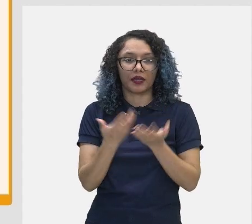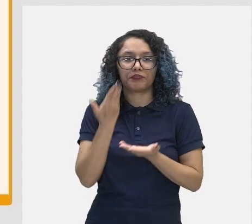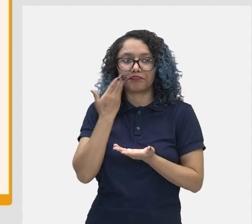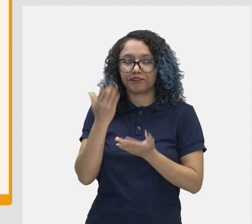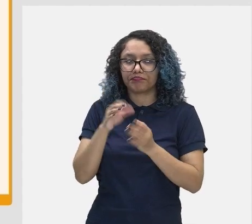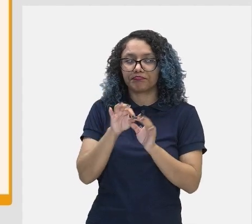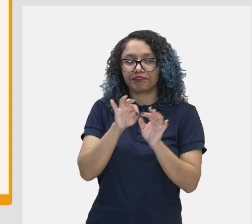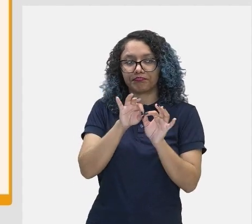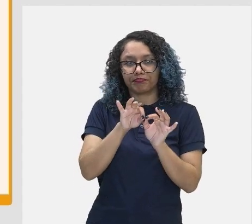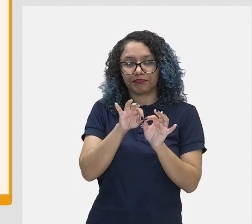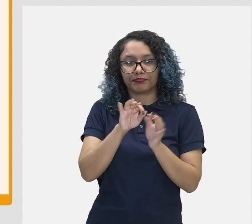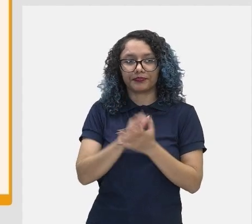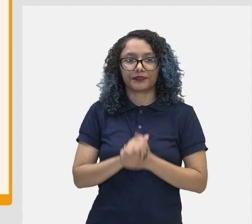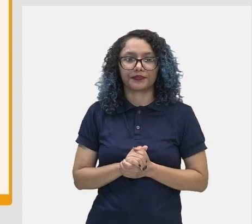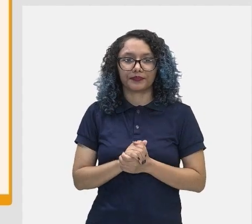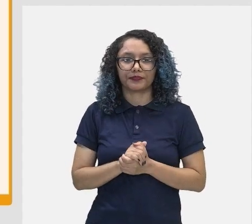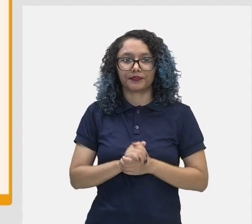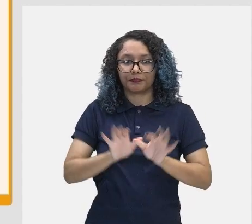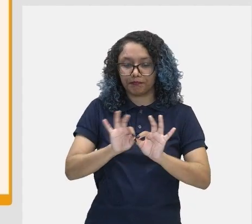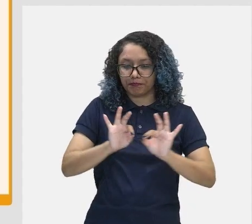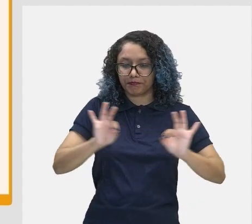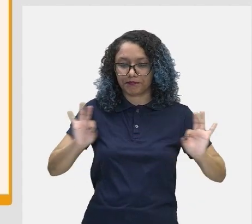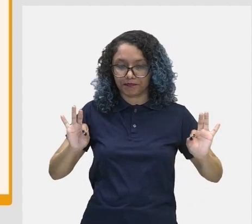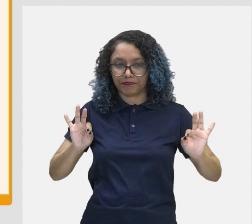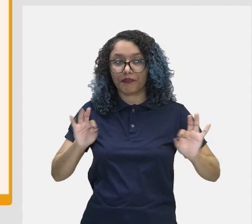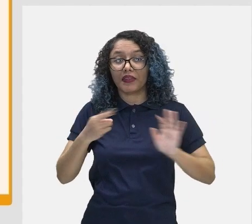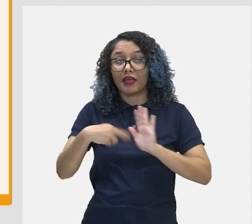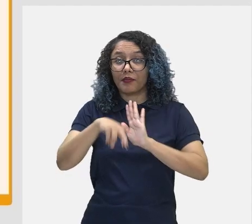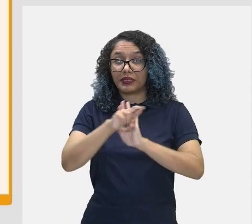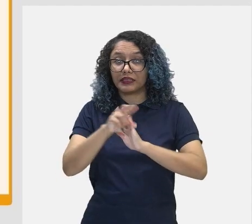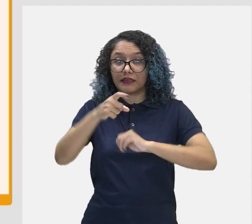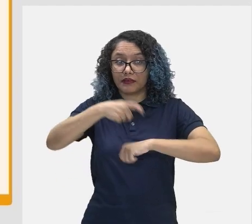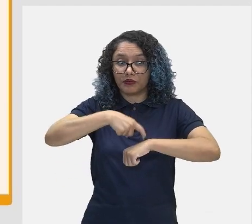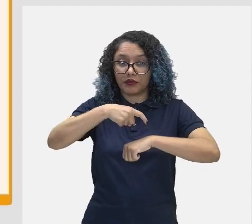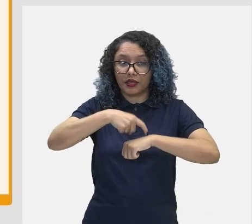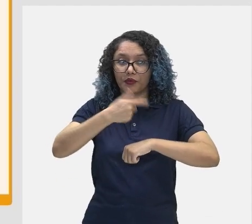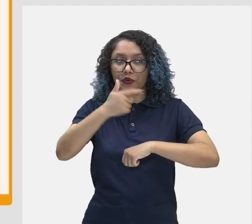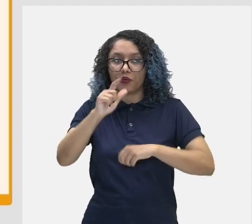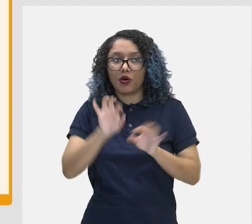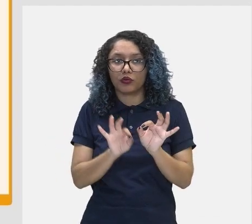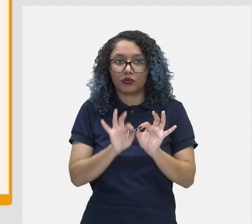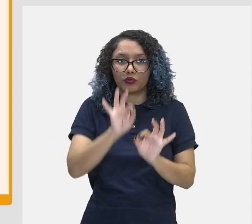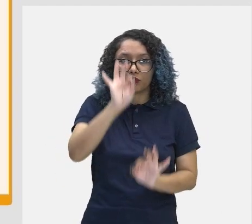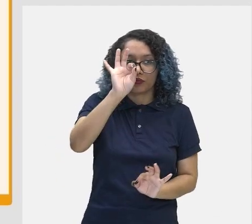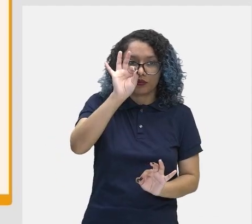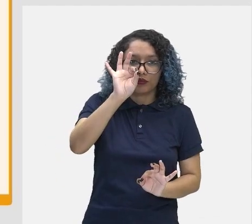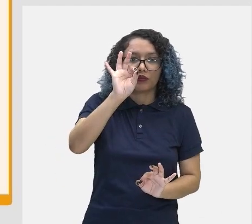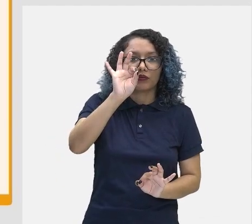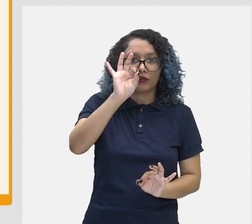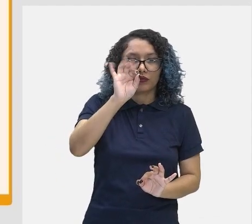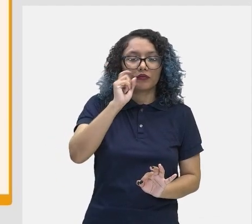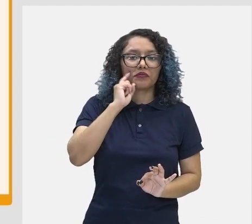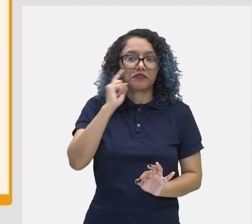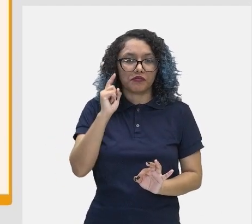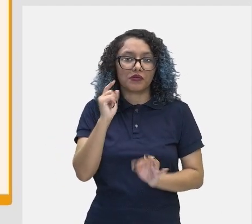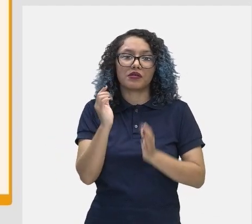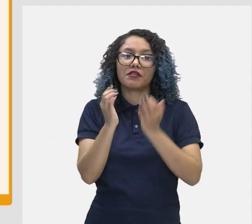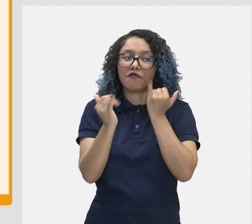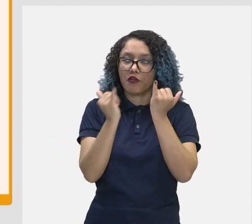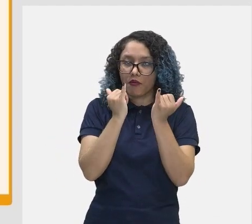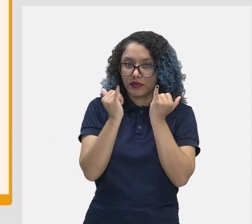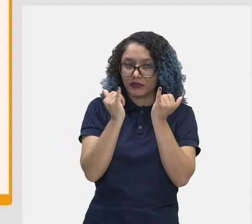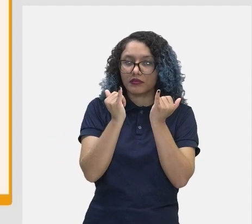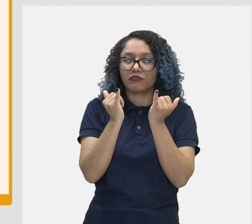que geralmente ele representa ali o tempo. E o eixo vertical, em que tem uma escala ali, tá, com as informações.